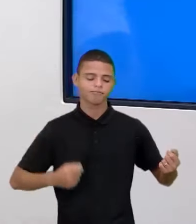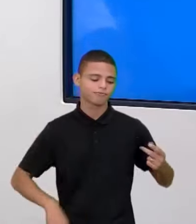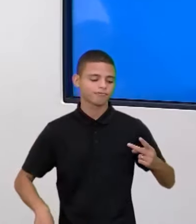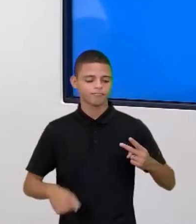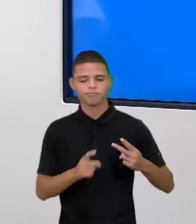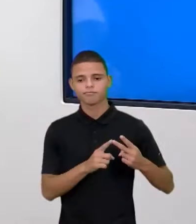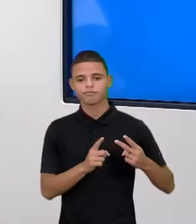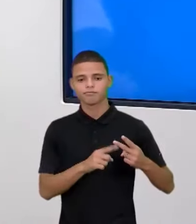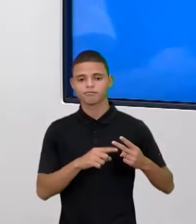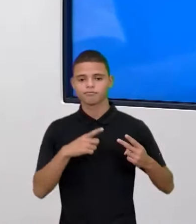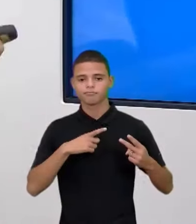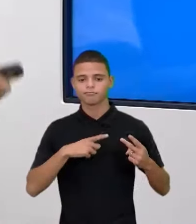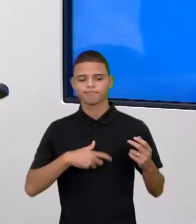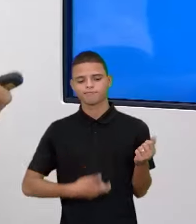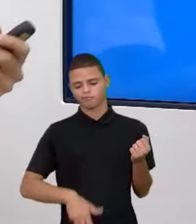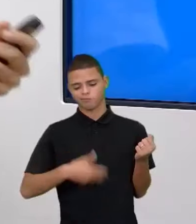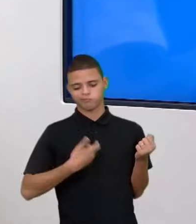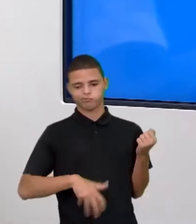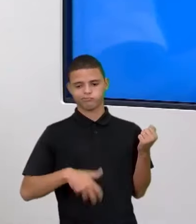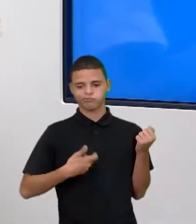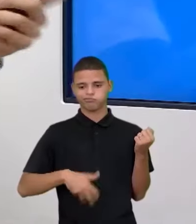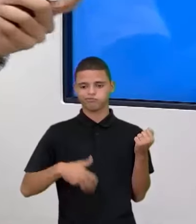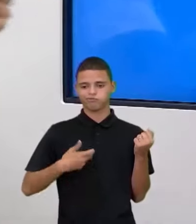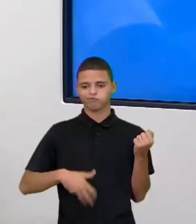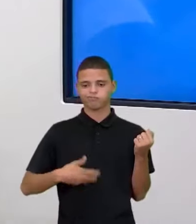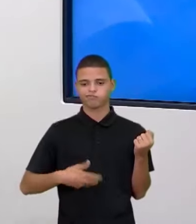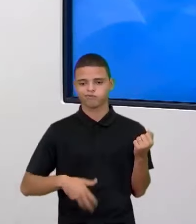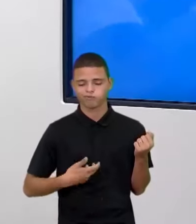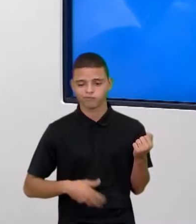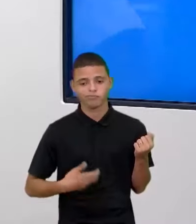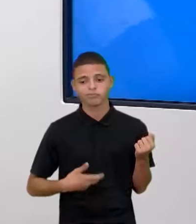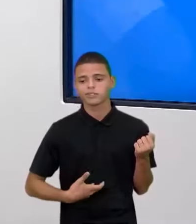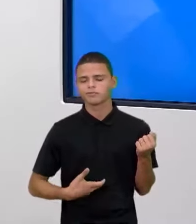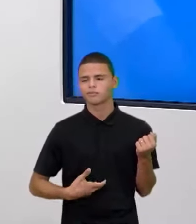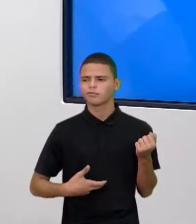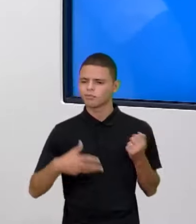também a guitarra acústica, que não é um